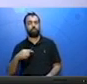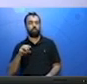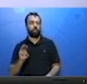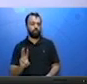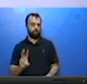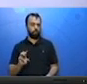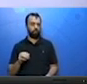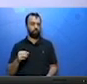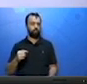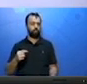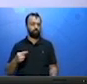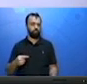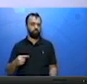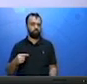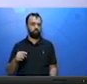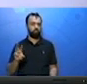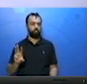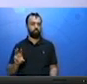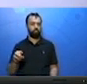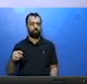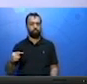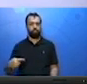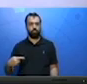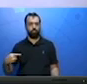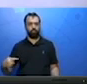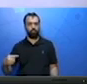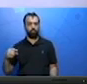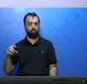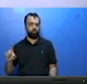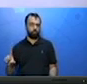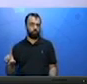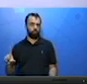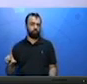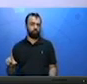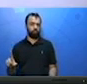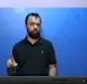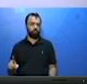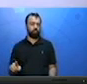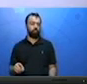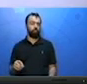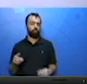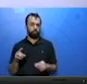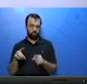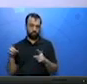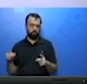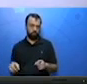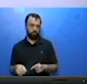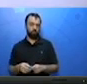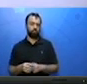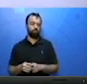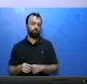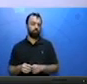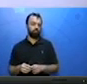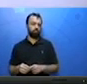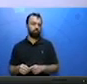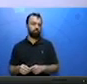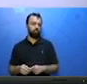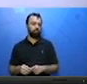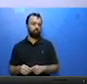O y do A, menos 3. E o y do C, menos 1. Coloca dentro do parênteses, né, porque é negativo.